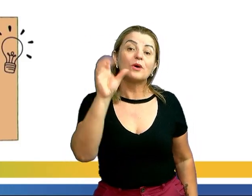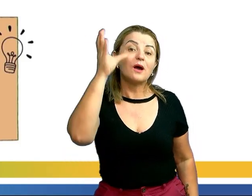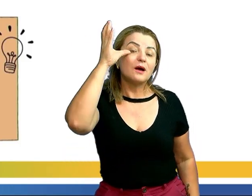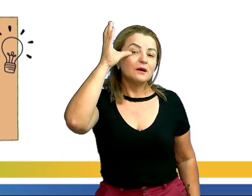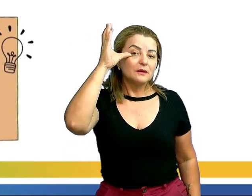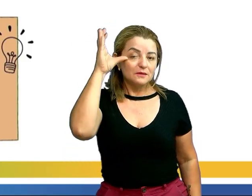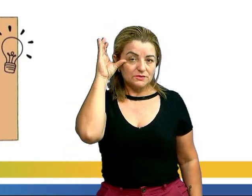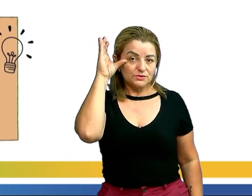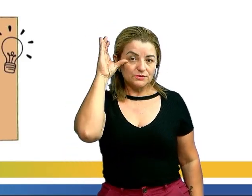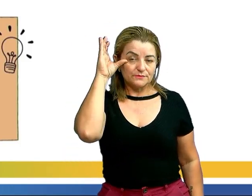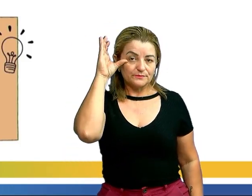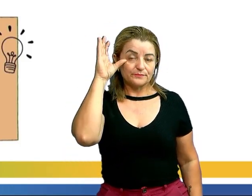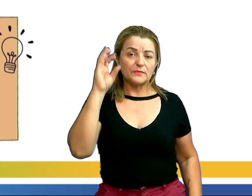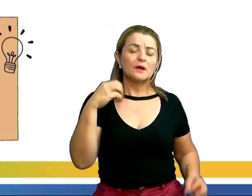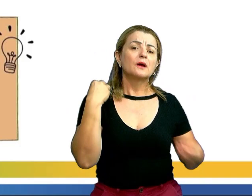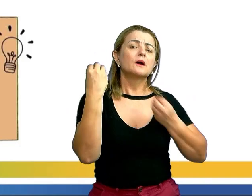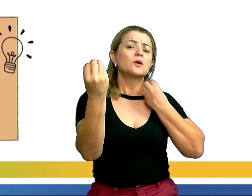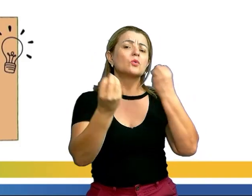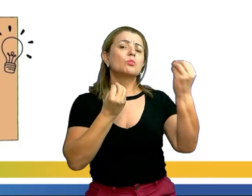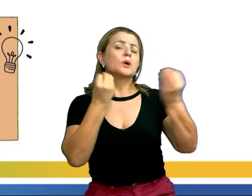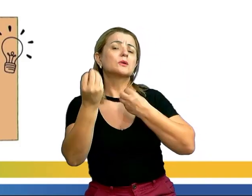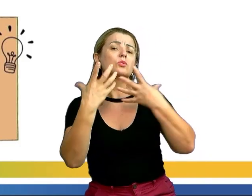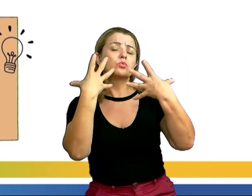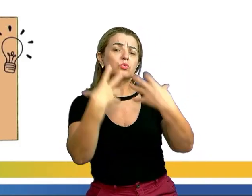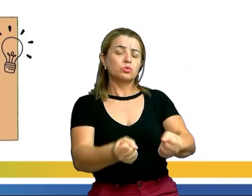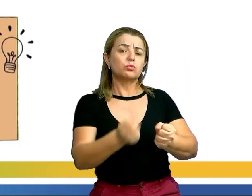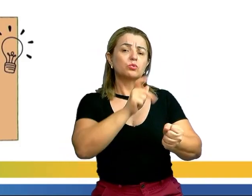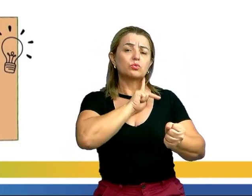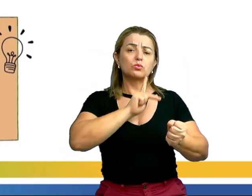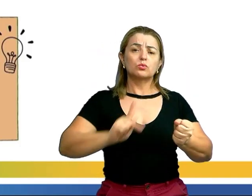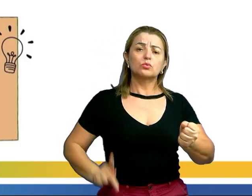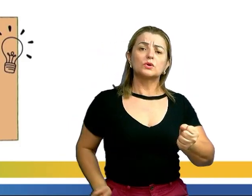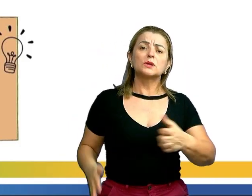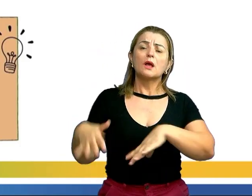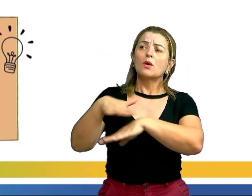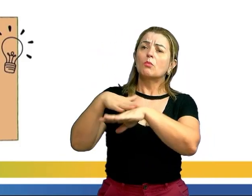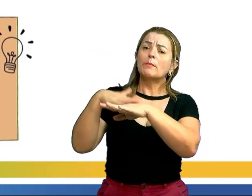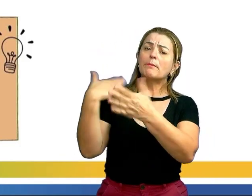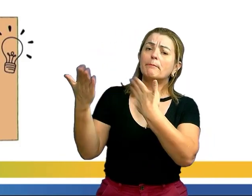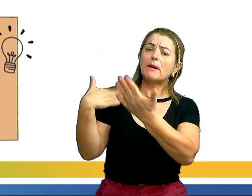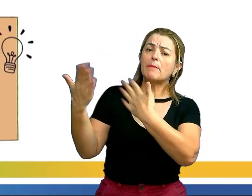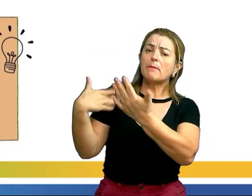o pessoal do Brasil diz assim, como é que o que vai assumir está na China fazendo conversa com o povo